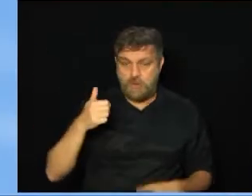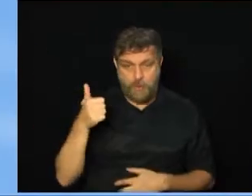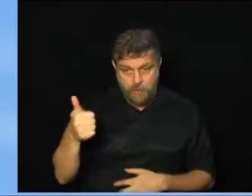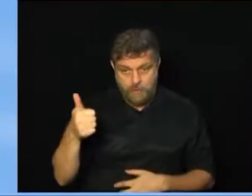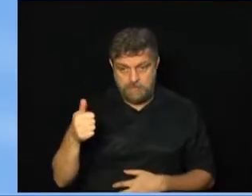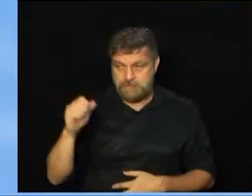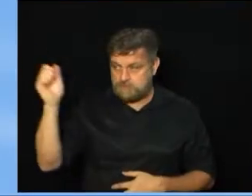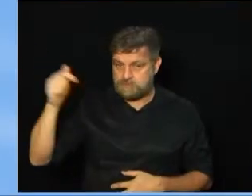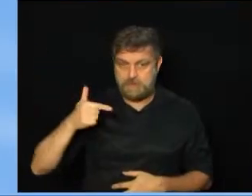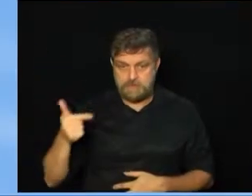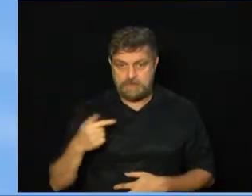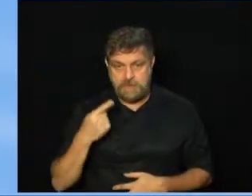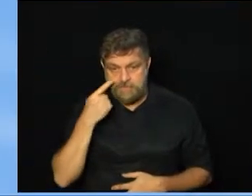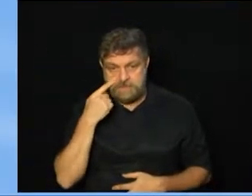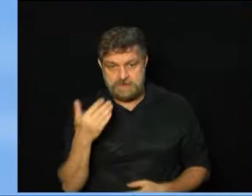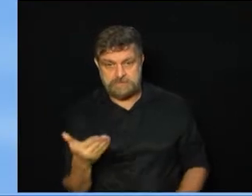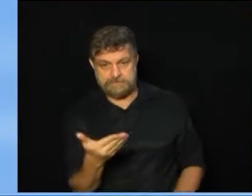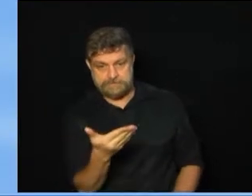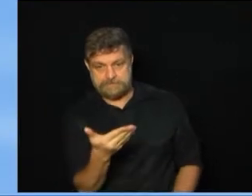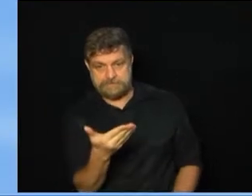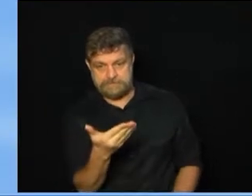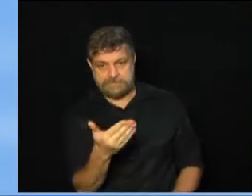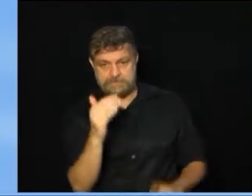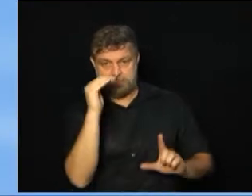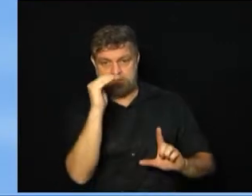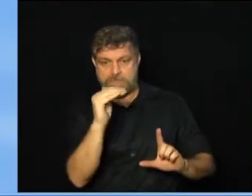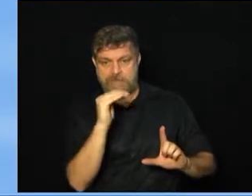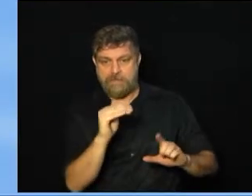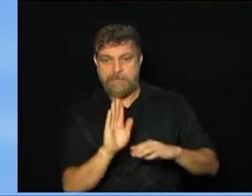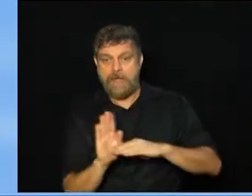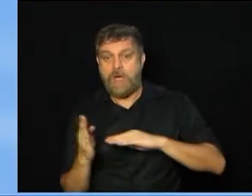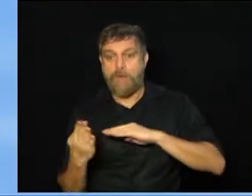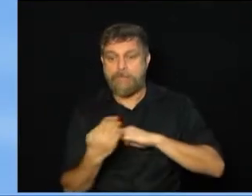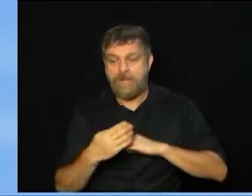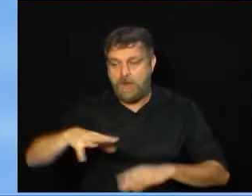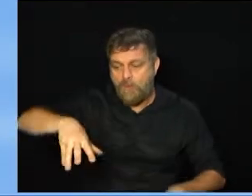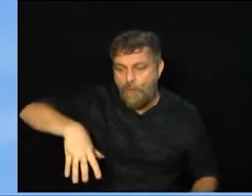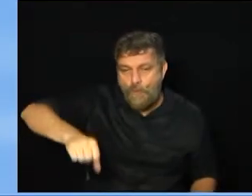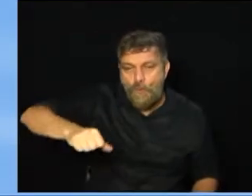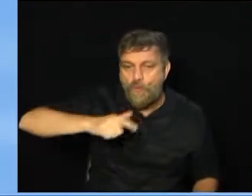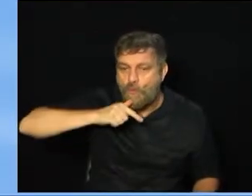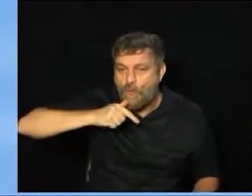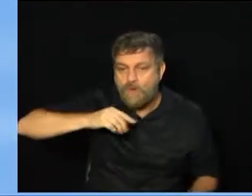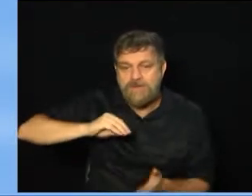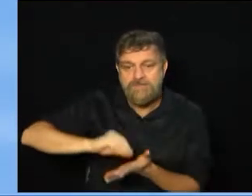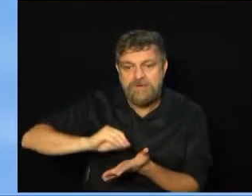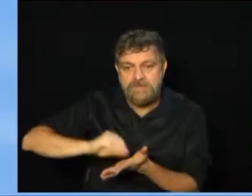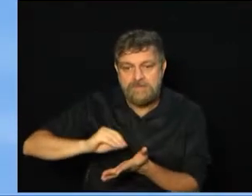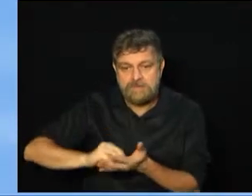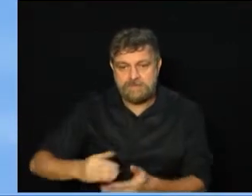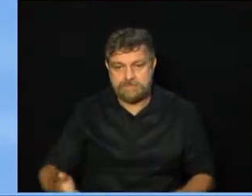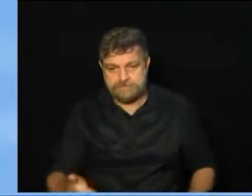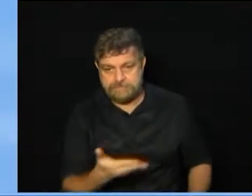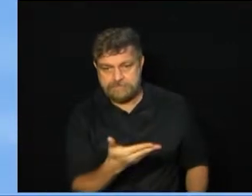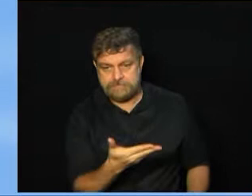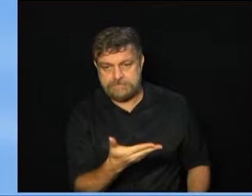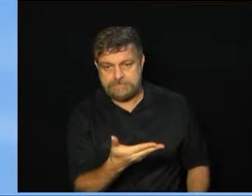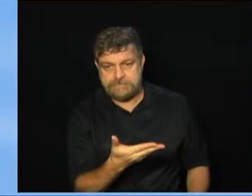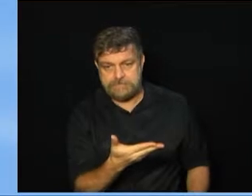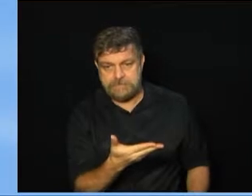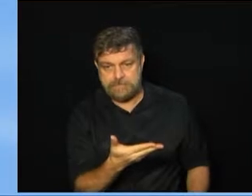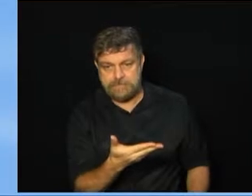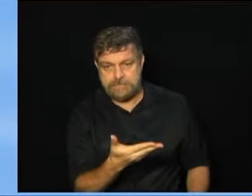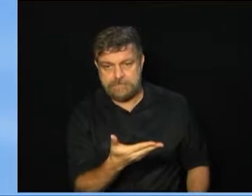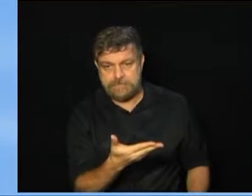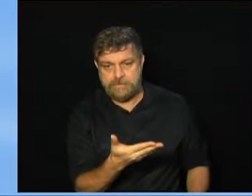2, Jardim Xangai, Mercedes, Residencial Novo Tempo, o Residencial Jardim Xangai e também o Núcleo Residencial Jardim